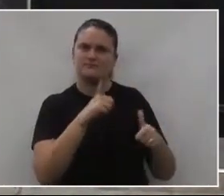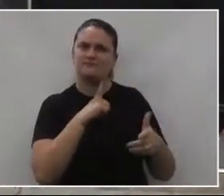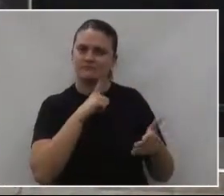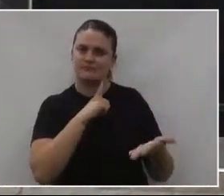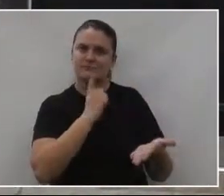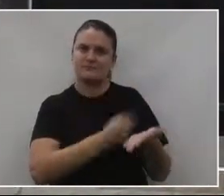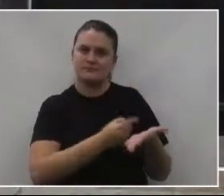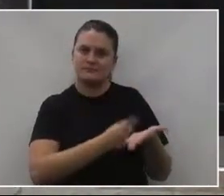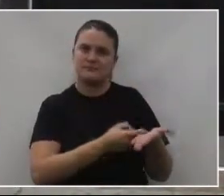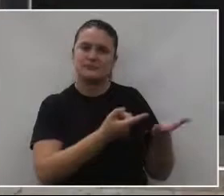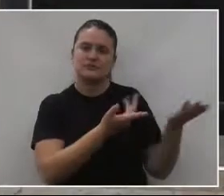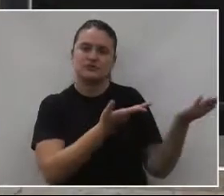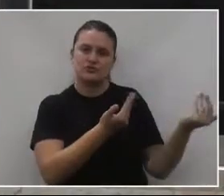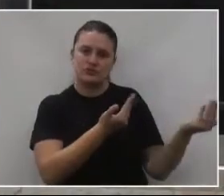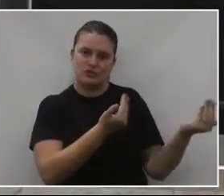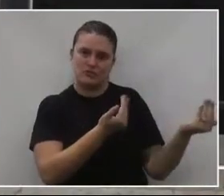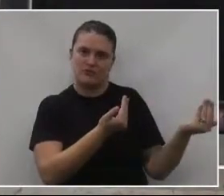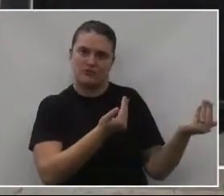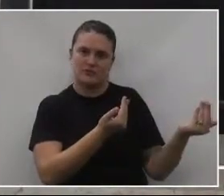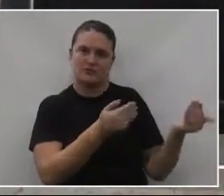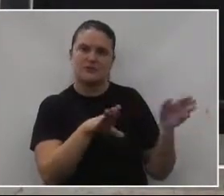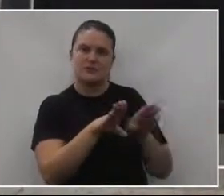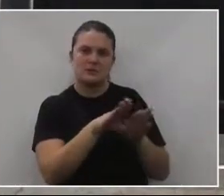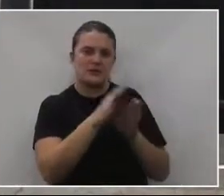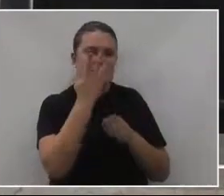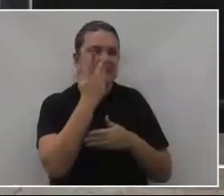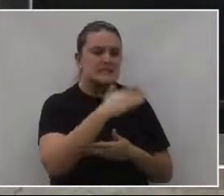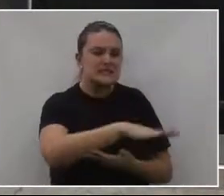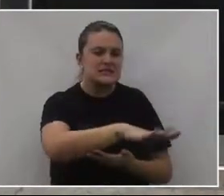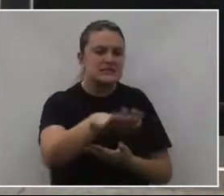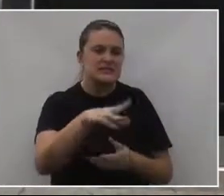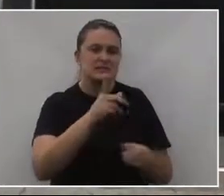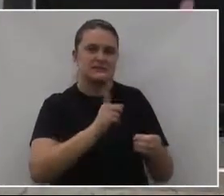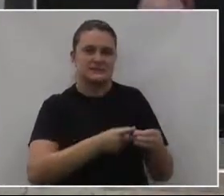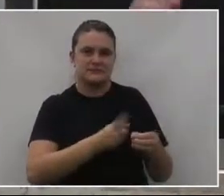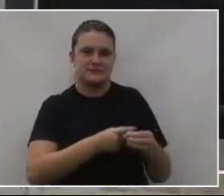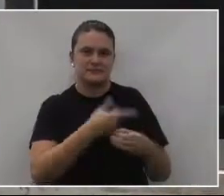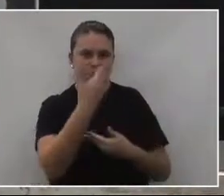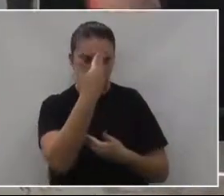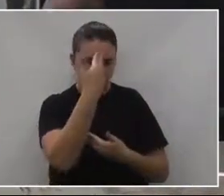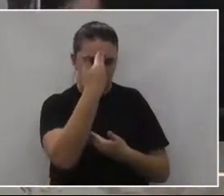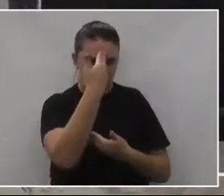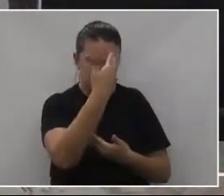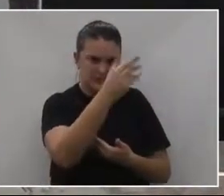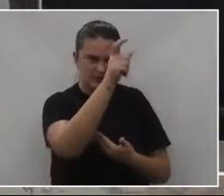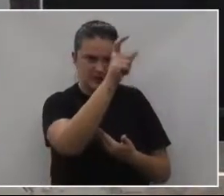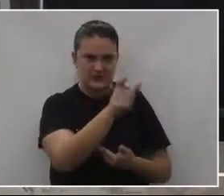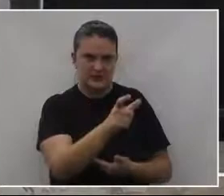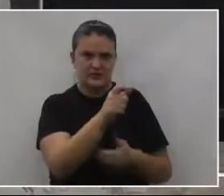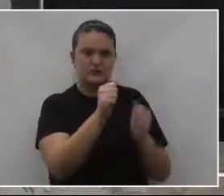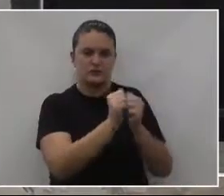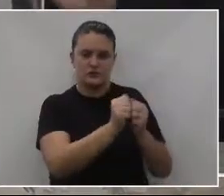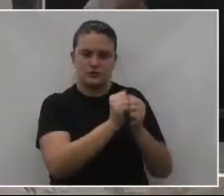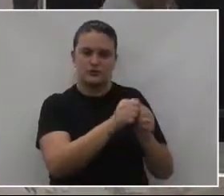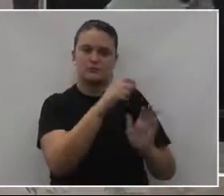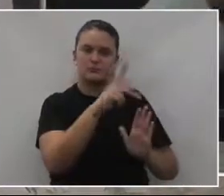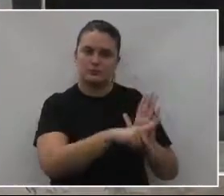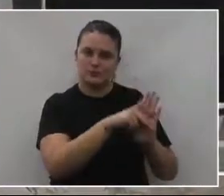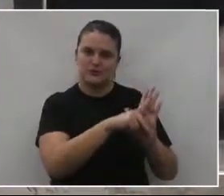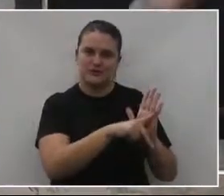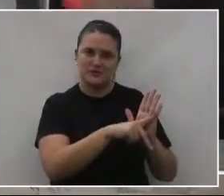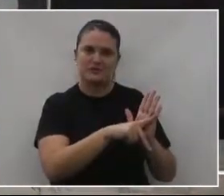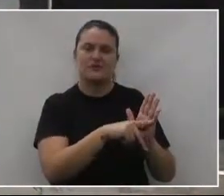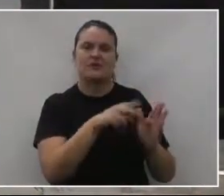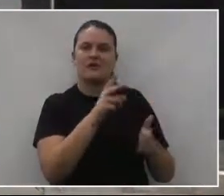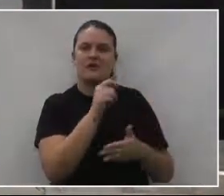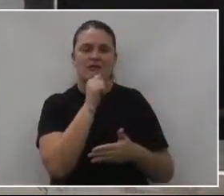compromisso com nossos jovens e pelas crianças da nossa cidade. Obrigado por ser parceiro dos projetos, muitos que a gente